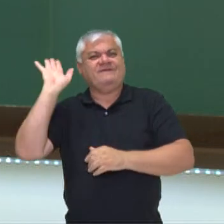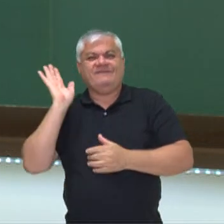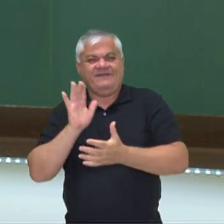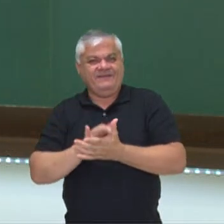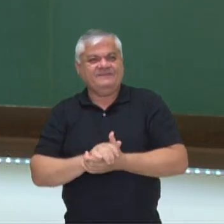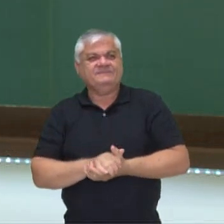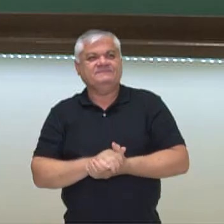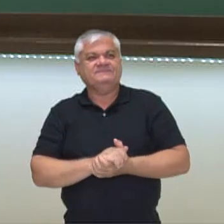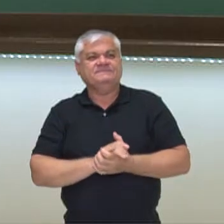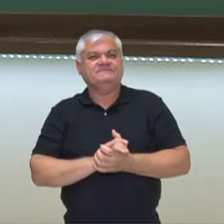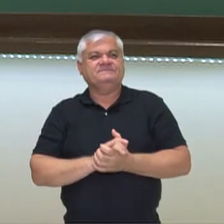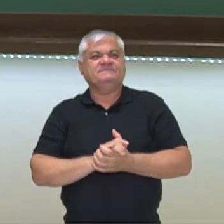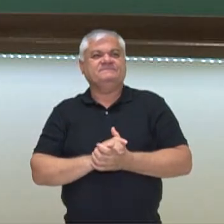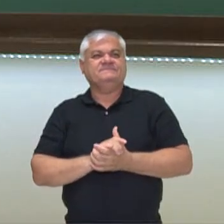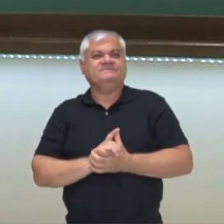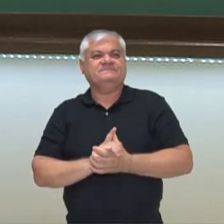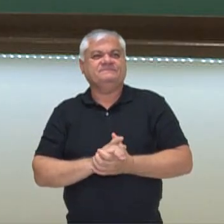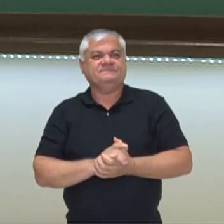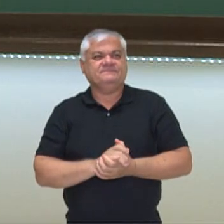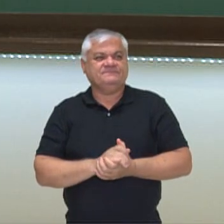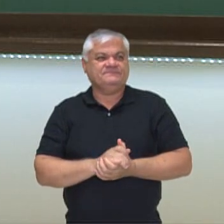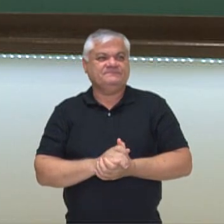todos os séculos.